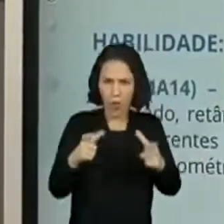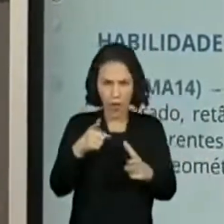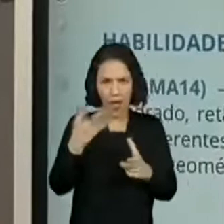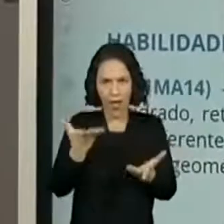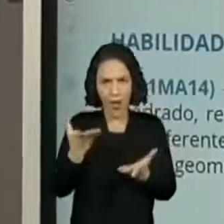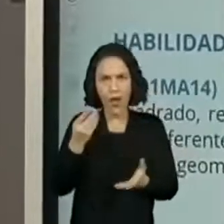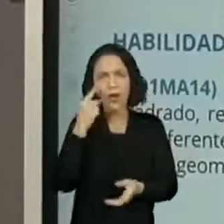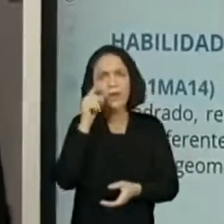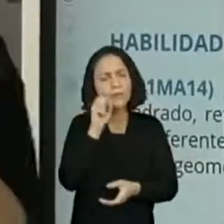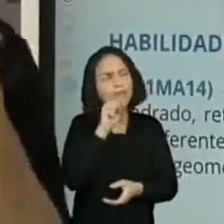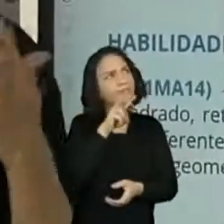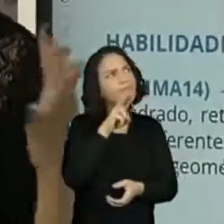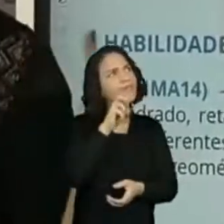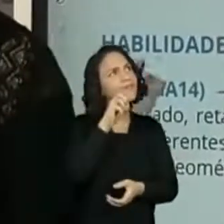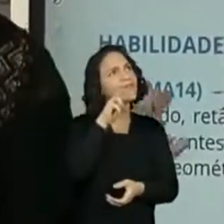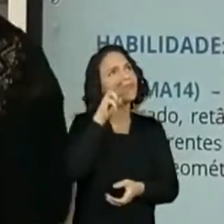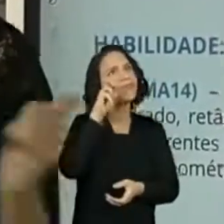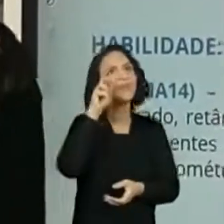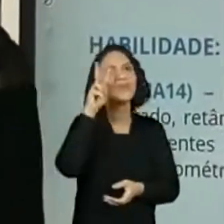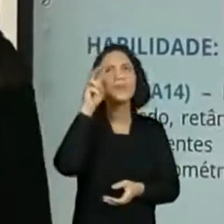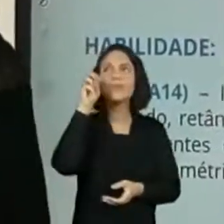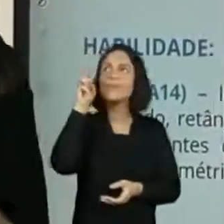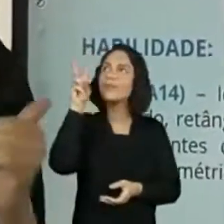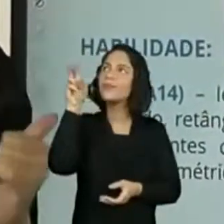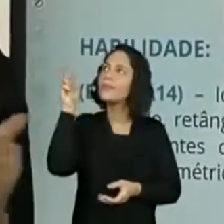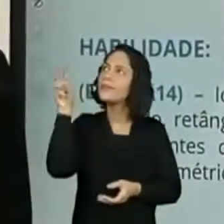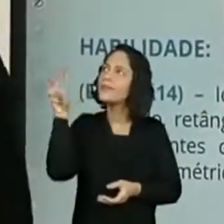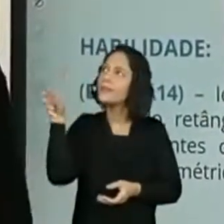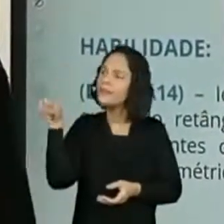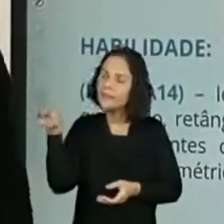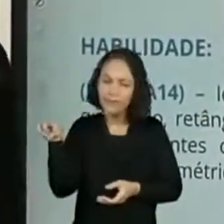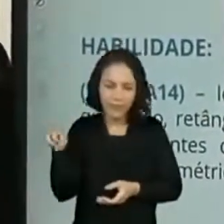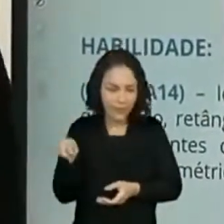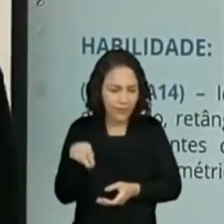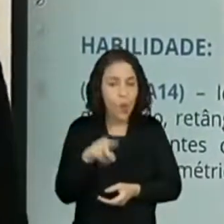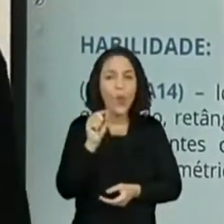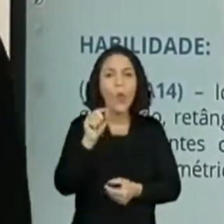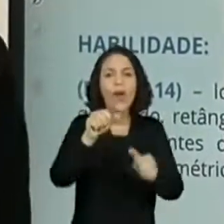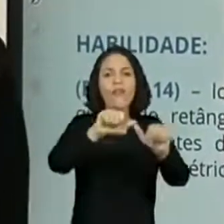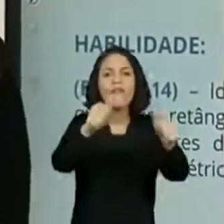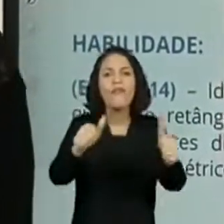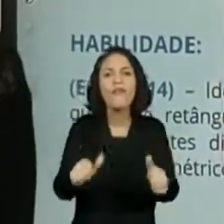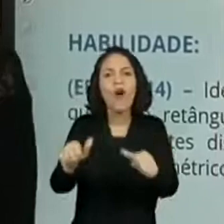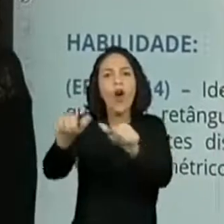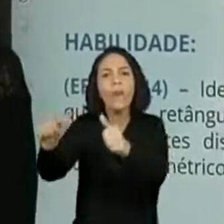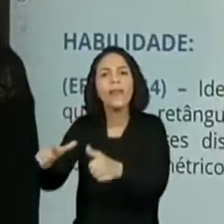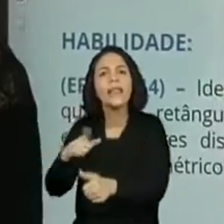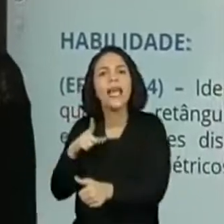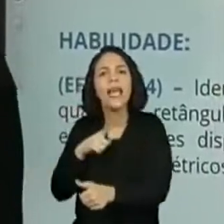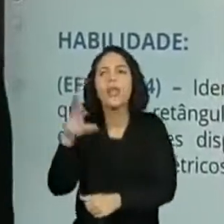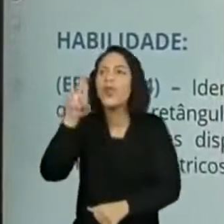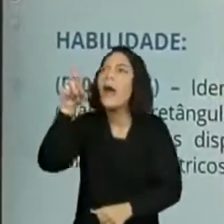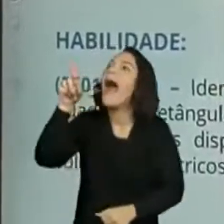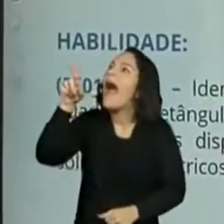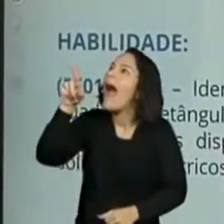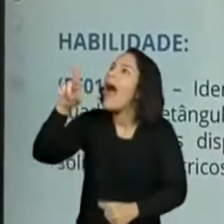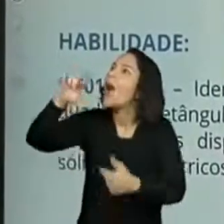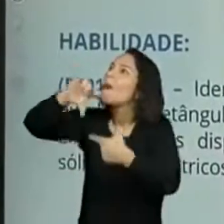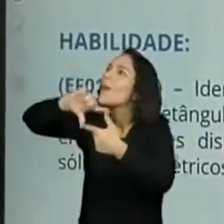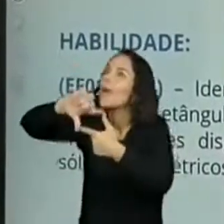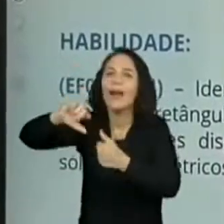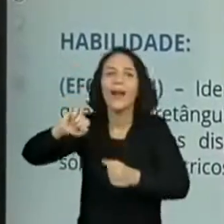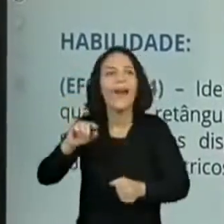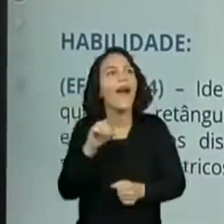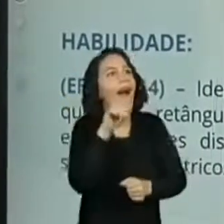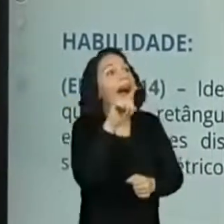redor. O que vocês olham aí ao redor de vocês e que vocês já conhecem os nomes, né? Lembrando ali um pouquinho